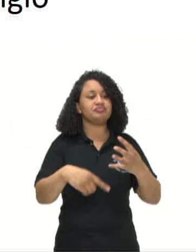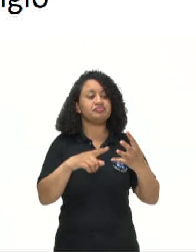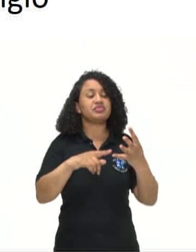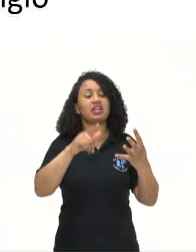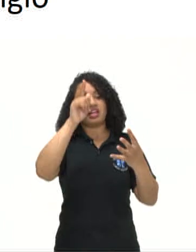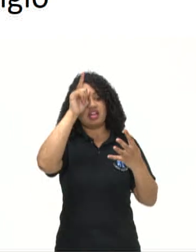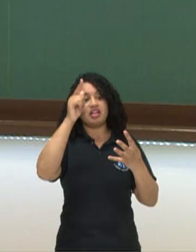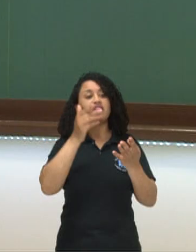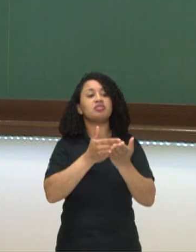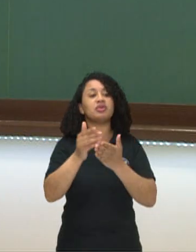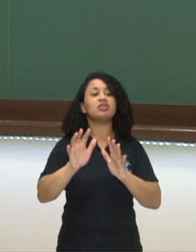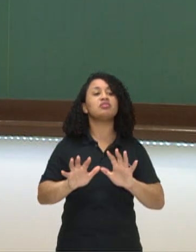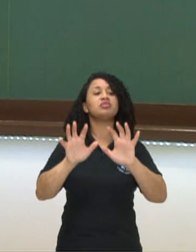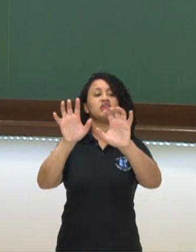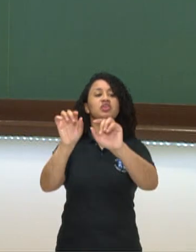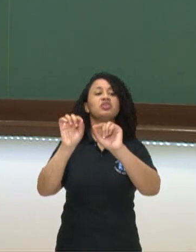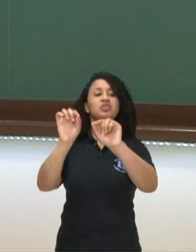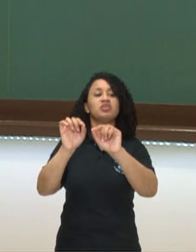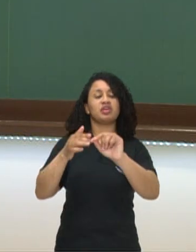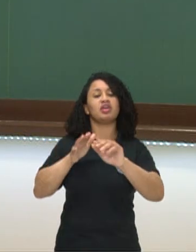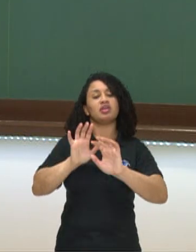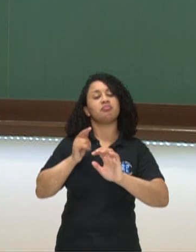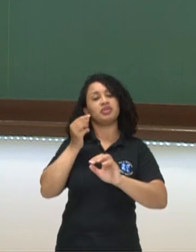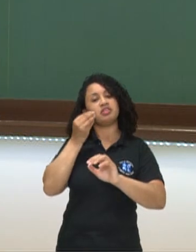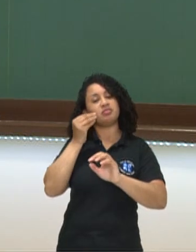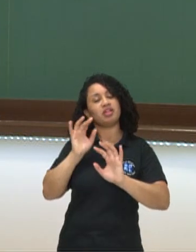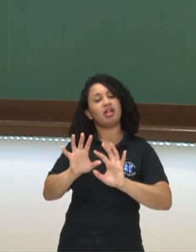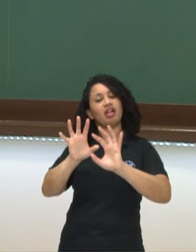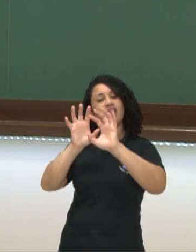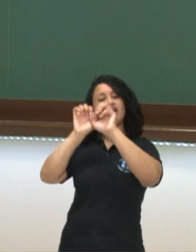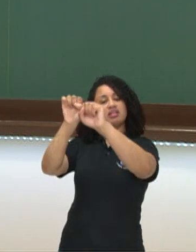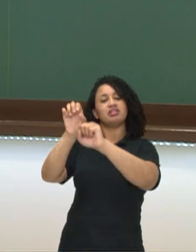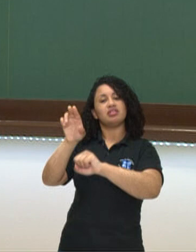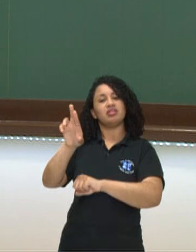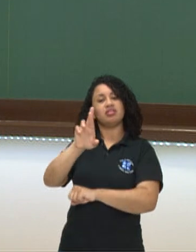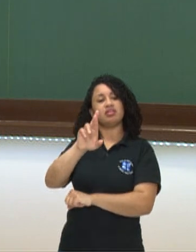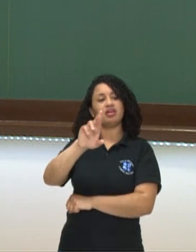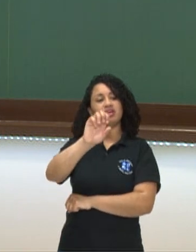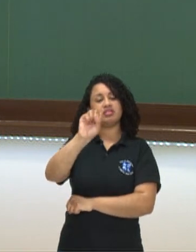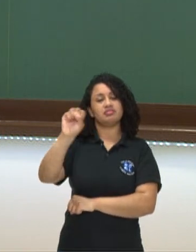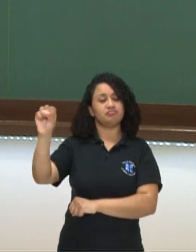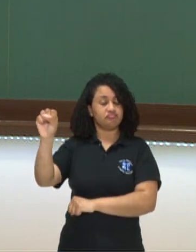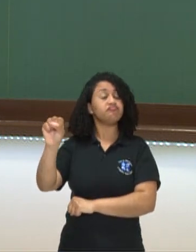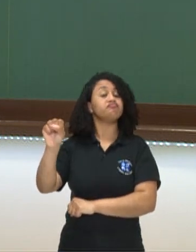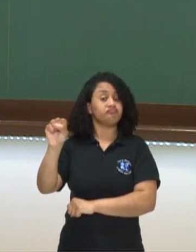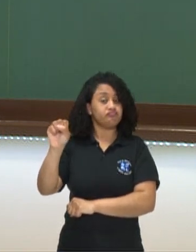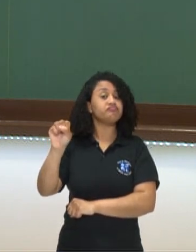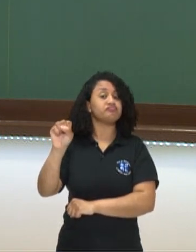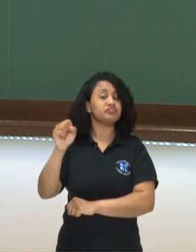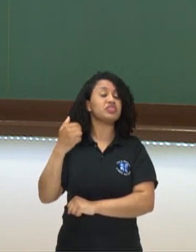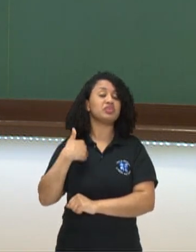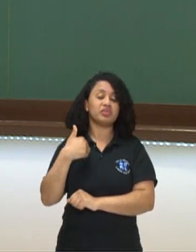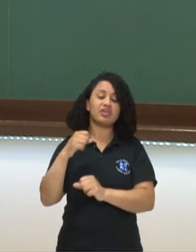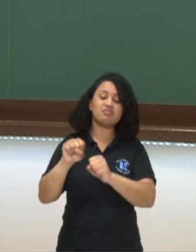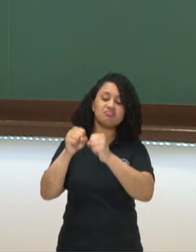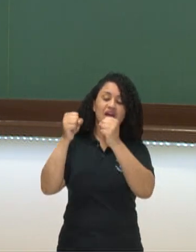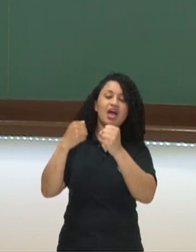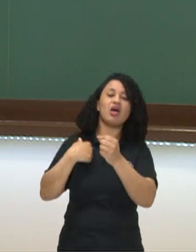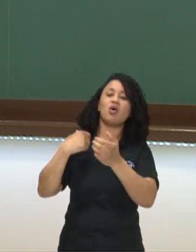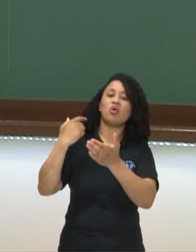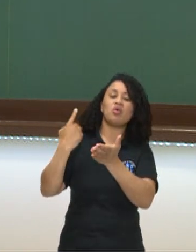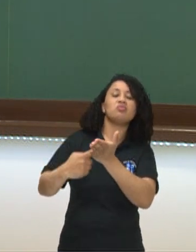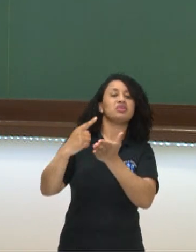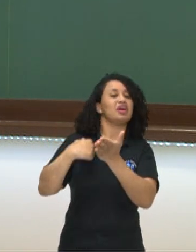Operação Barbarossa em junho de 1941, ou seja, um ataque surpresa contra a União Soviética, quebrando o pacto de